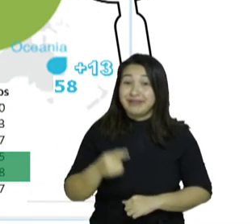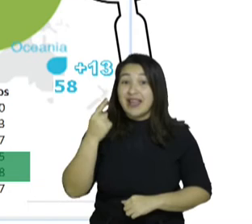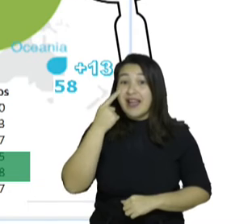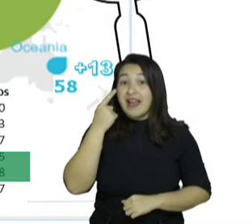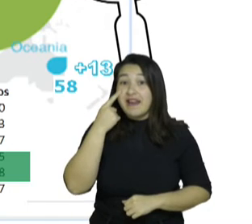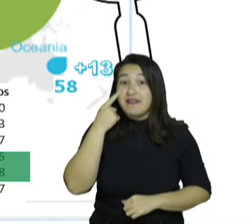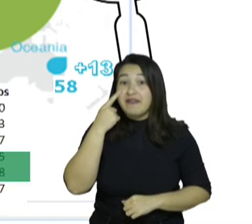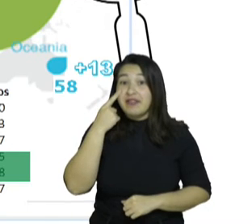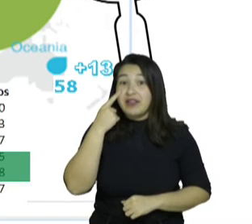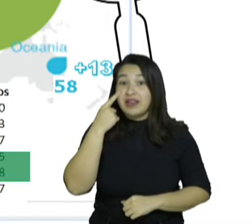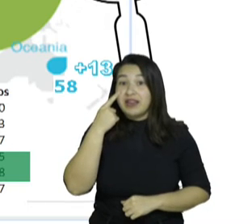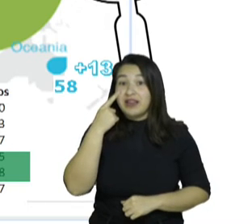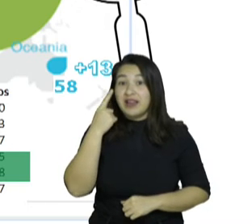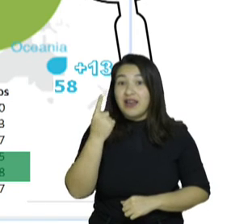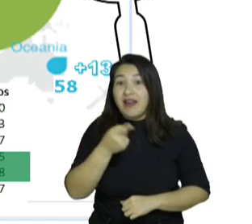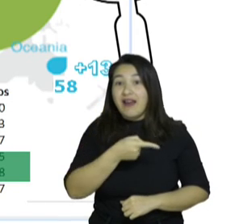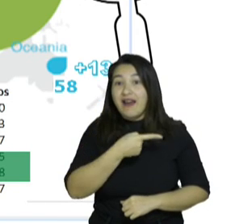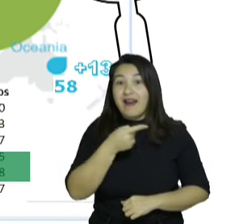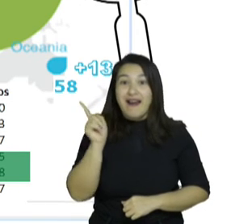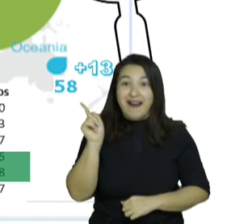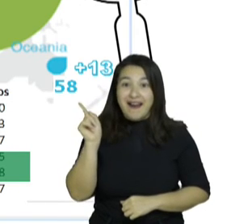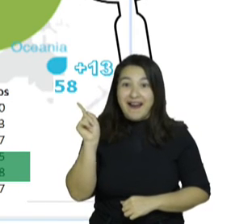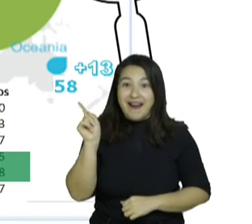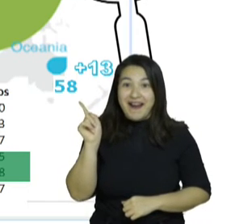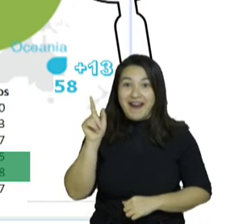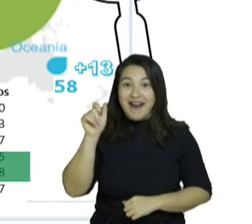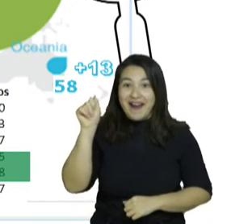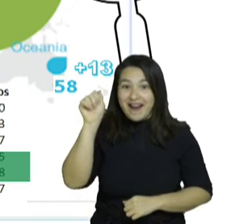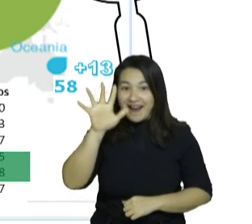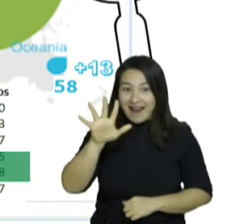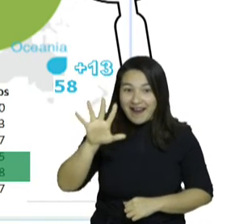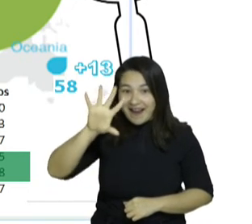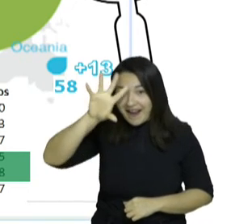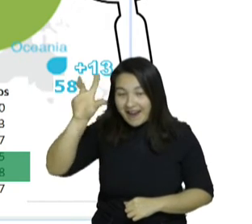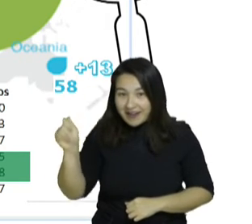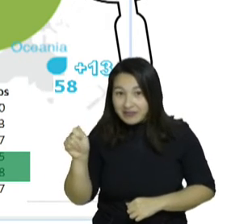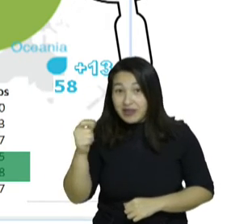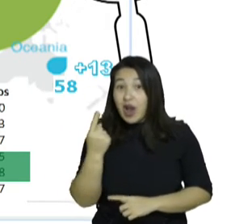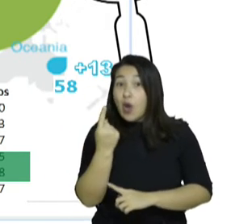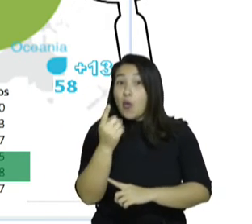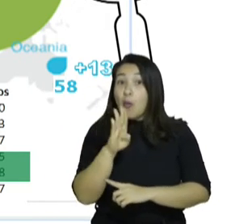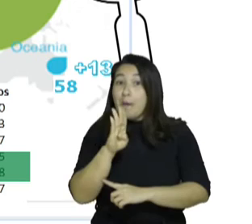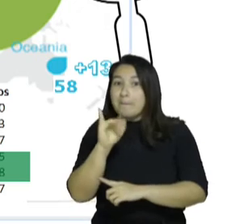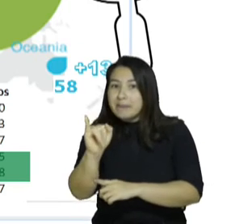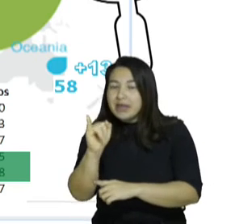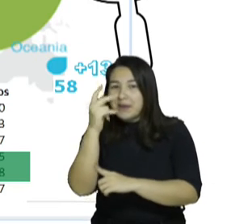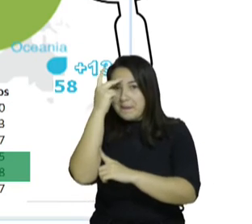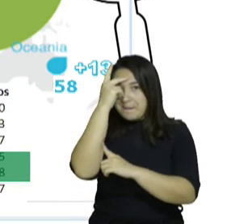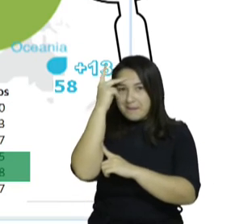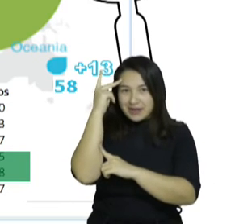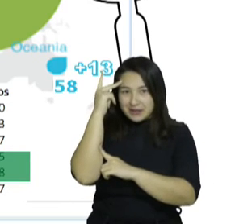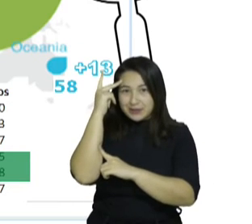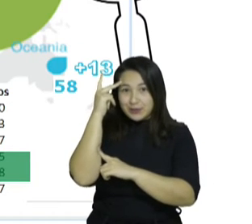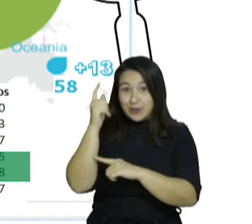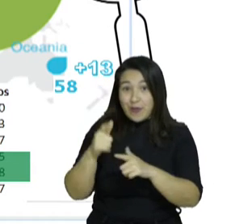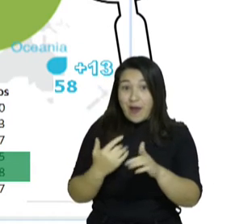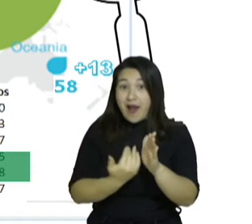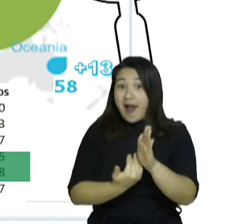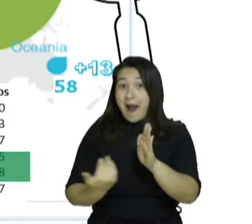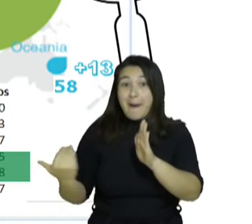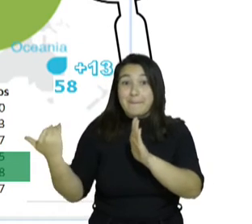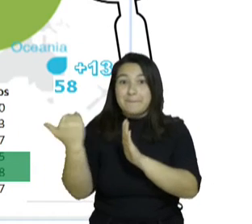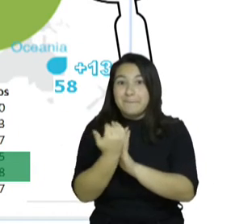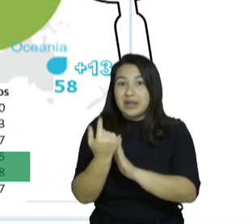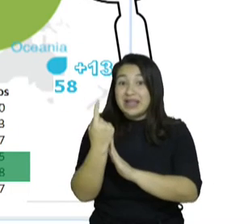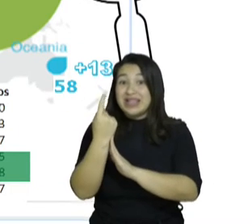o continente Africano um bilhão de pessoas tem 1 bilhão 400 hoje vai acrescentar 1 bilhão de